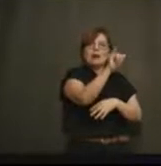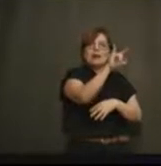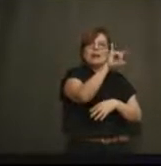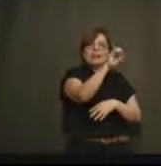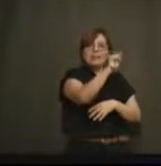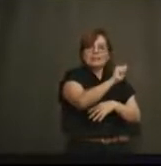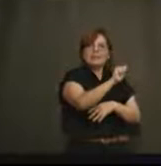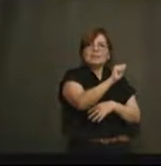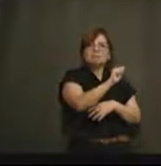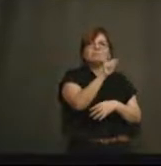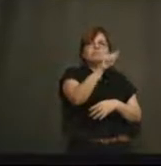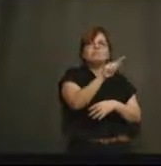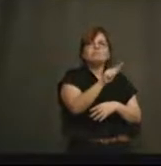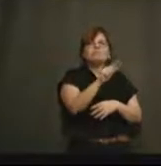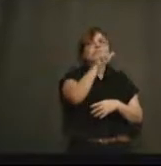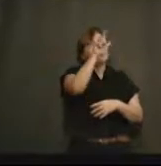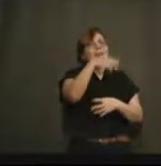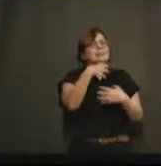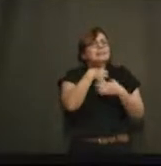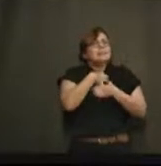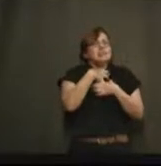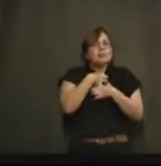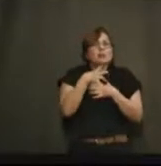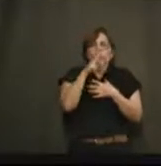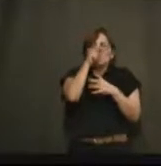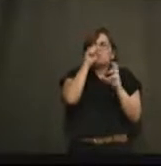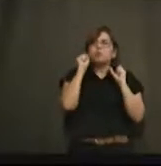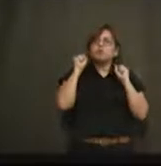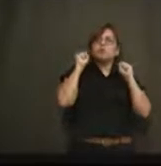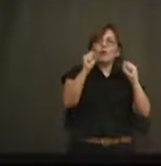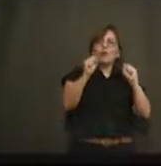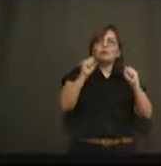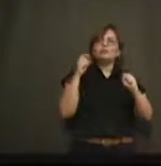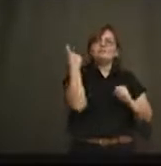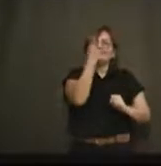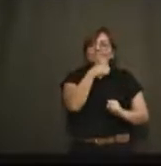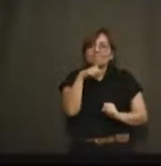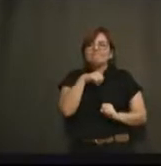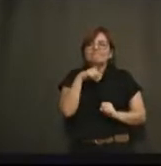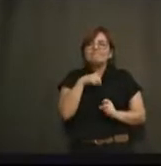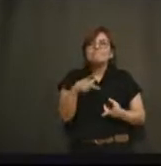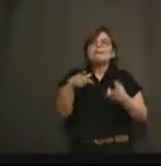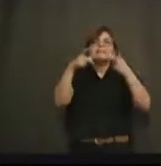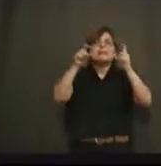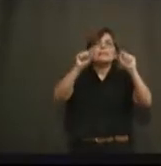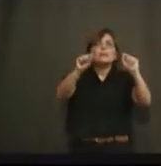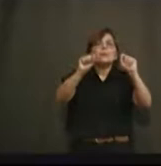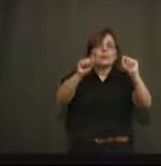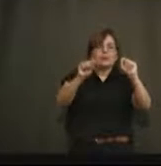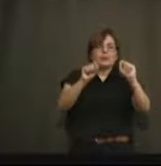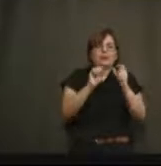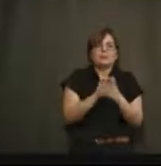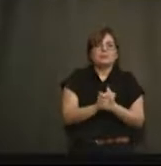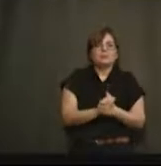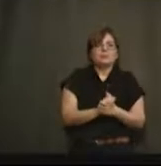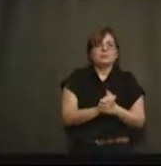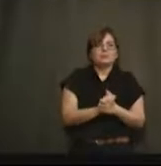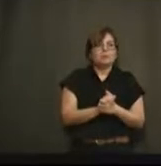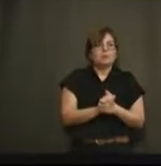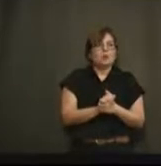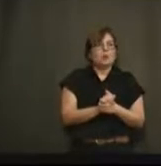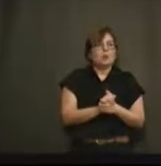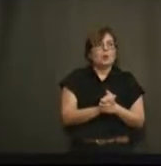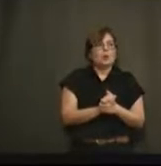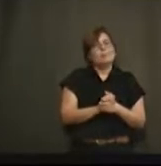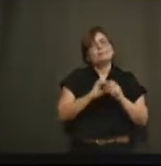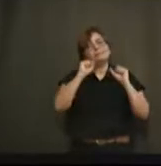A sensação muito forte que a gente tem é que, ao contrário, a gente poderia ser tentado